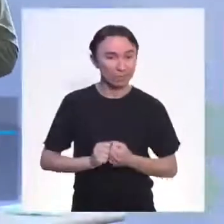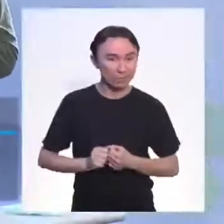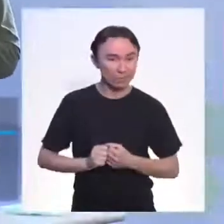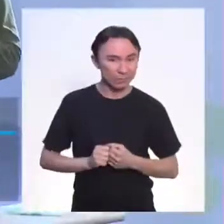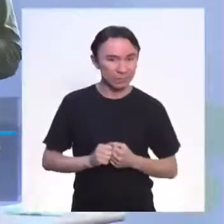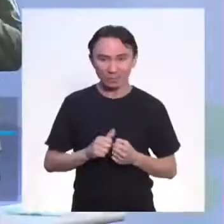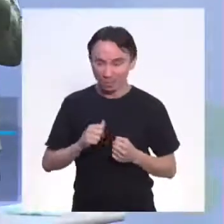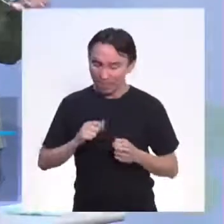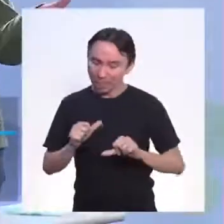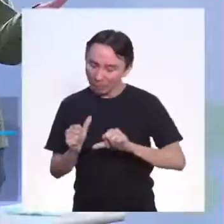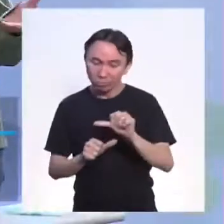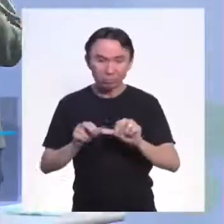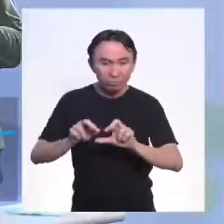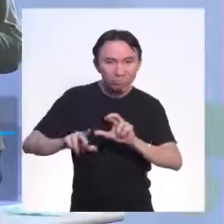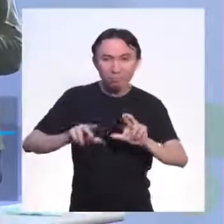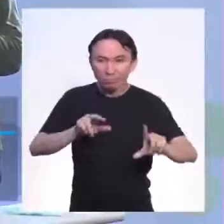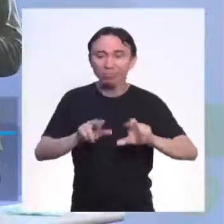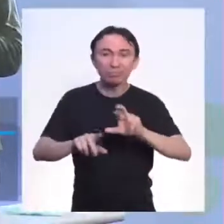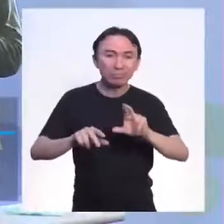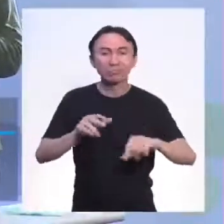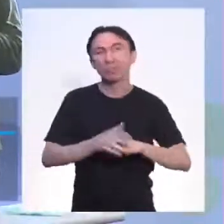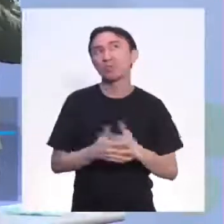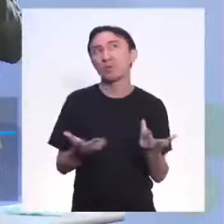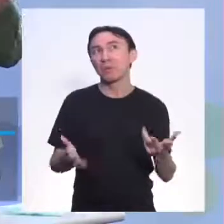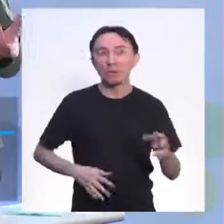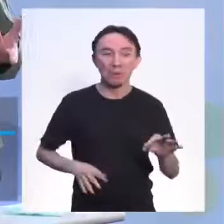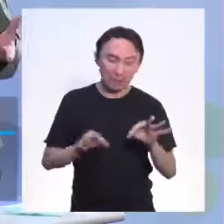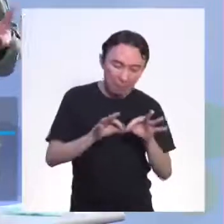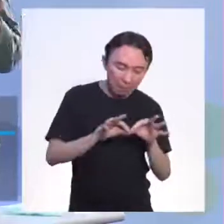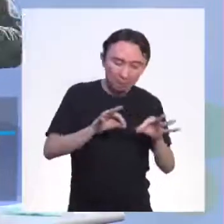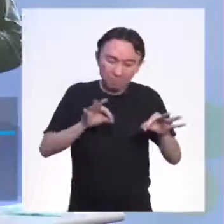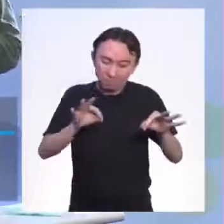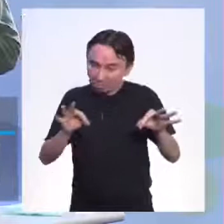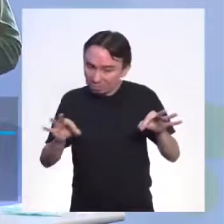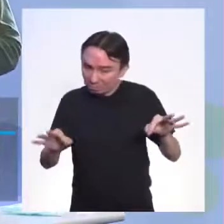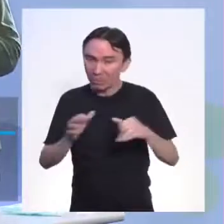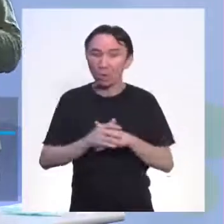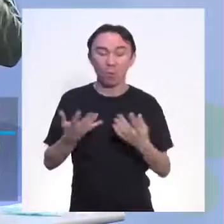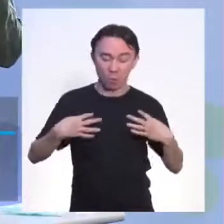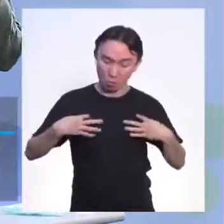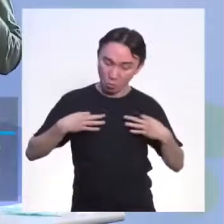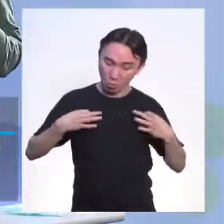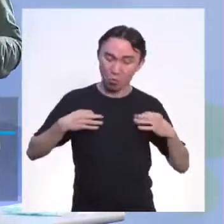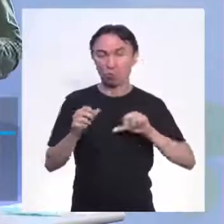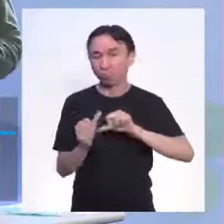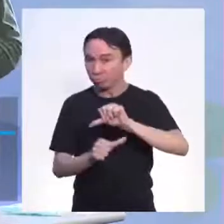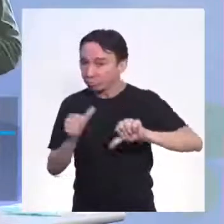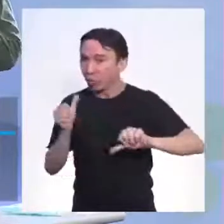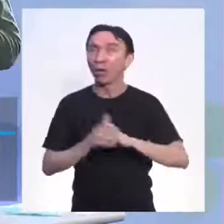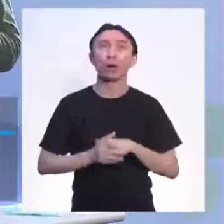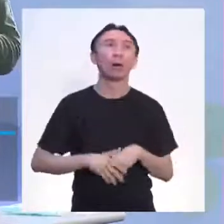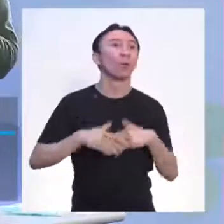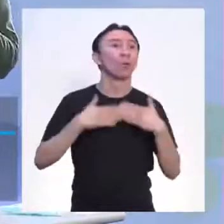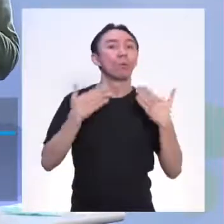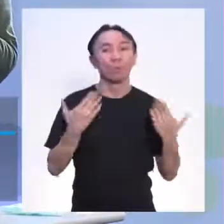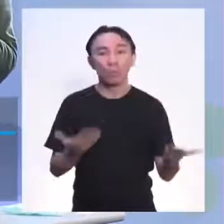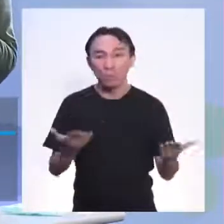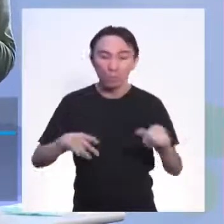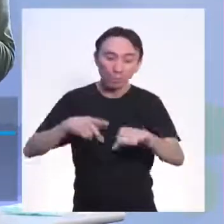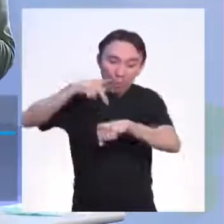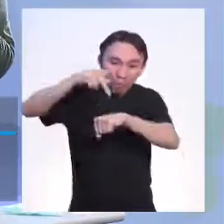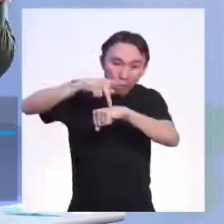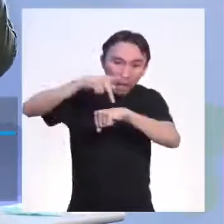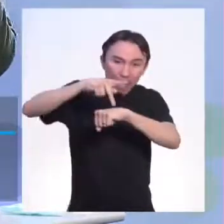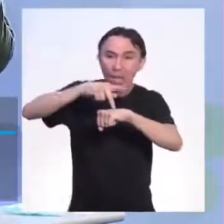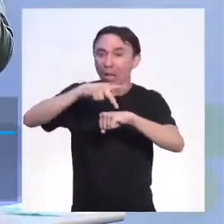desses elementos. Ou trocando um fecho, ou trocando um tecido, ou trocando a